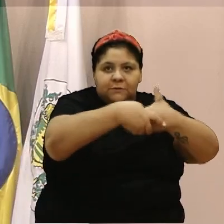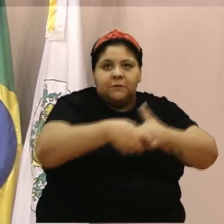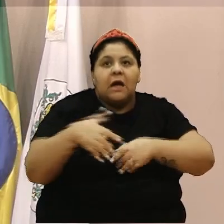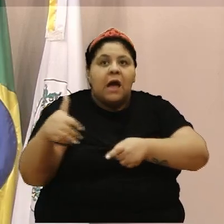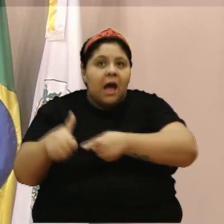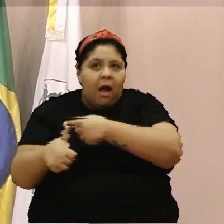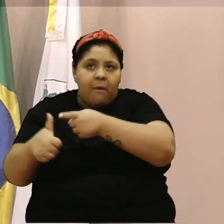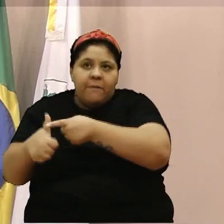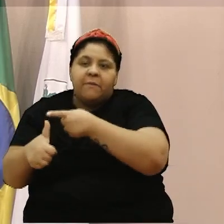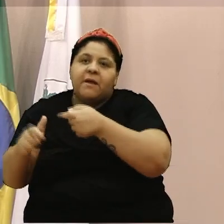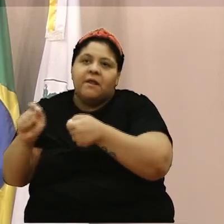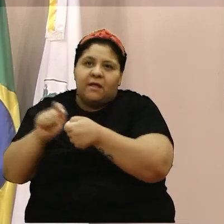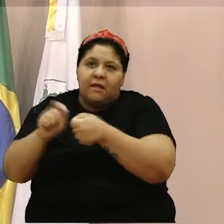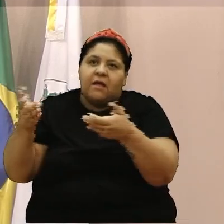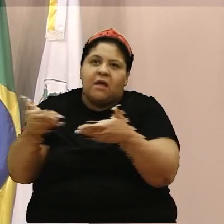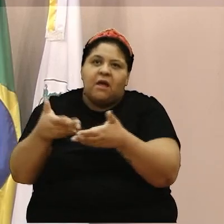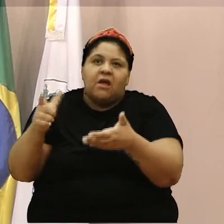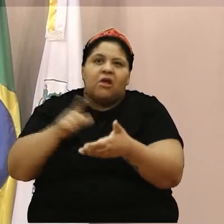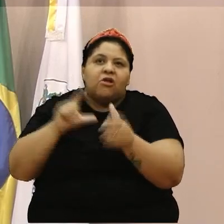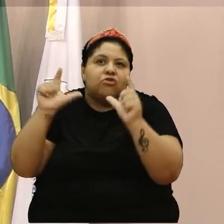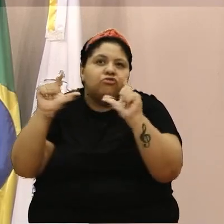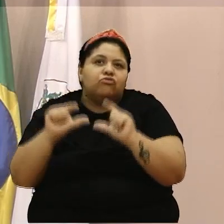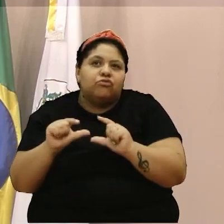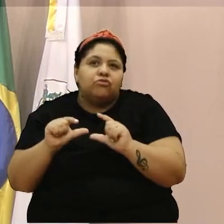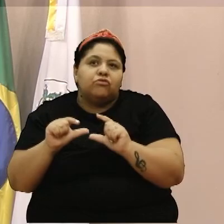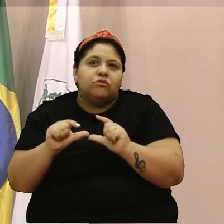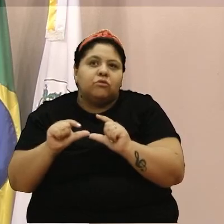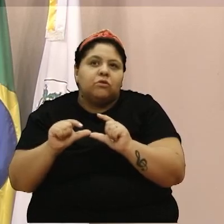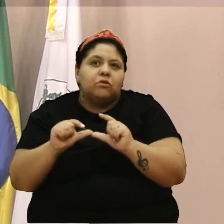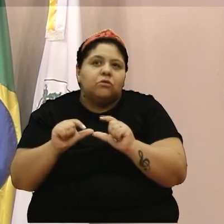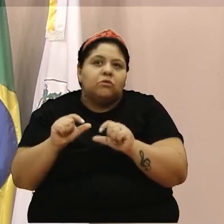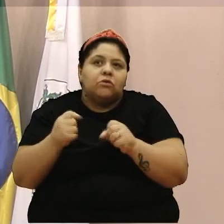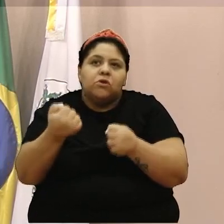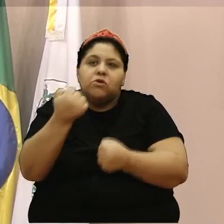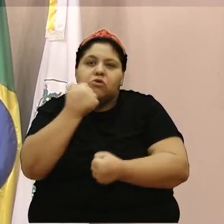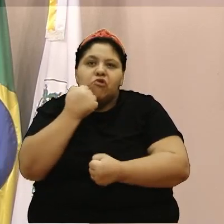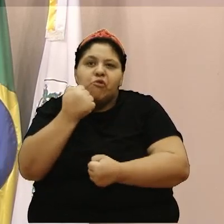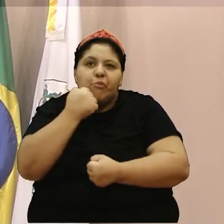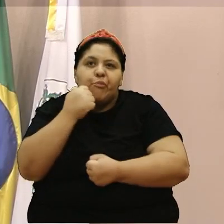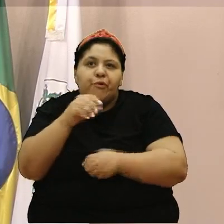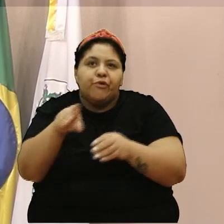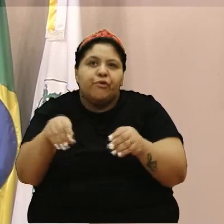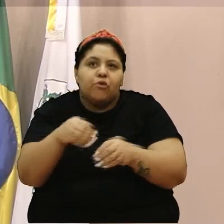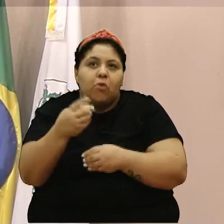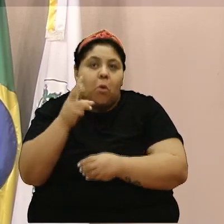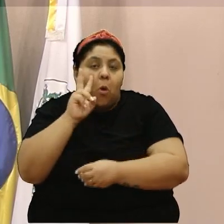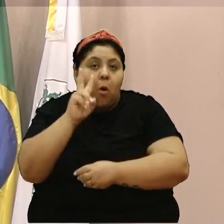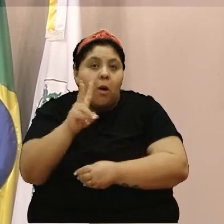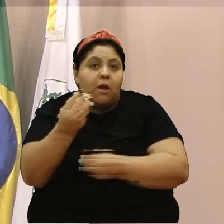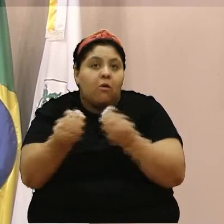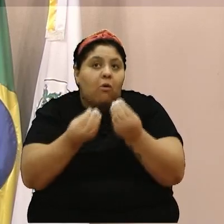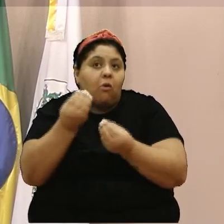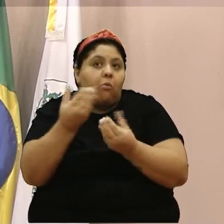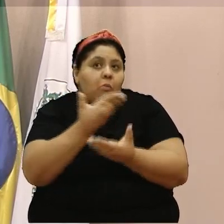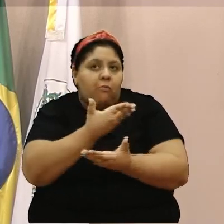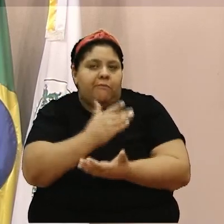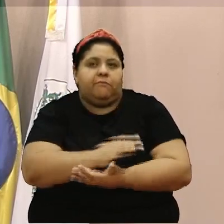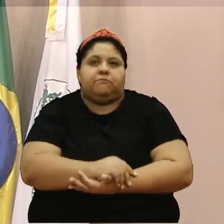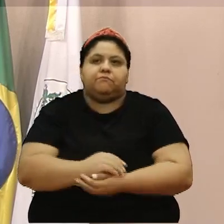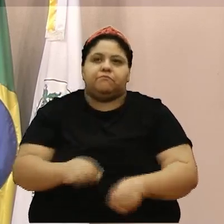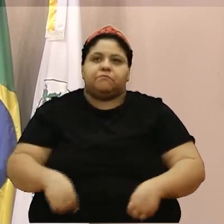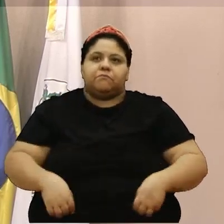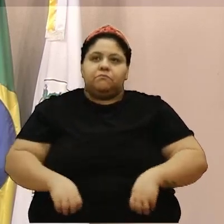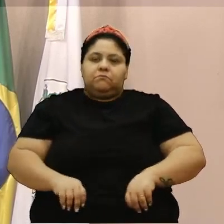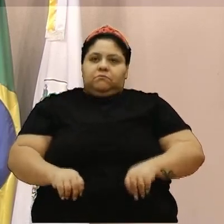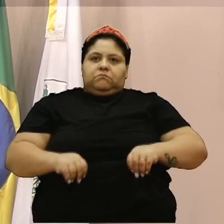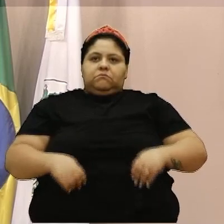realizada. Agora aqui já tem um pouquinho mais, olha de pedra ali, o cara com rompedor, olha como é que já está ficando ali, né? Vamos